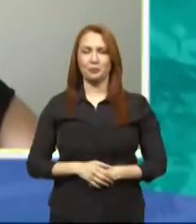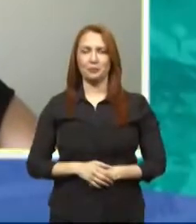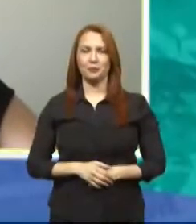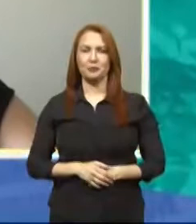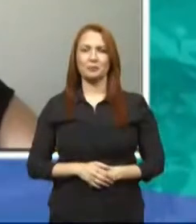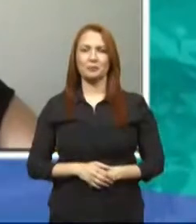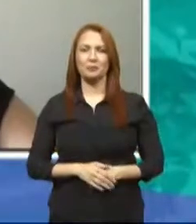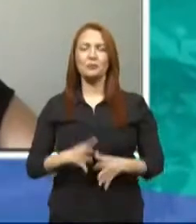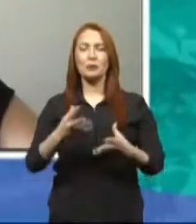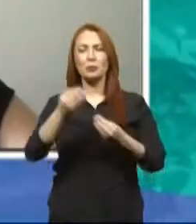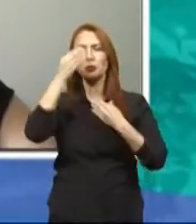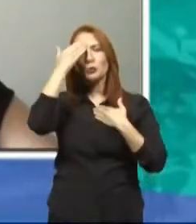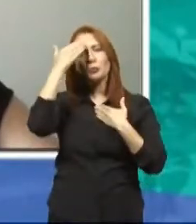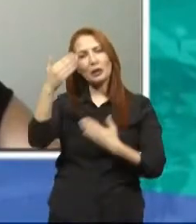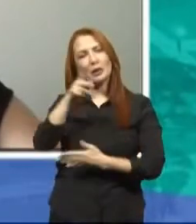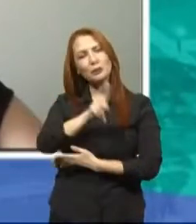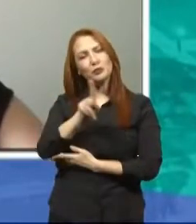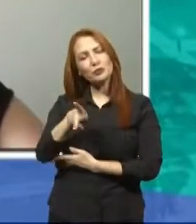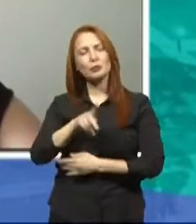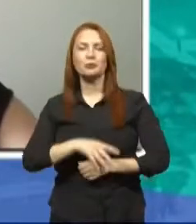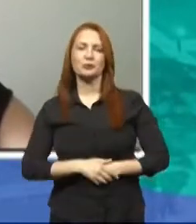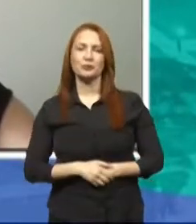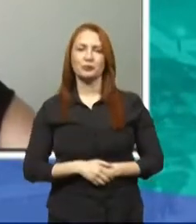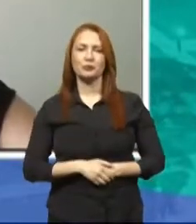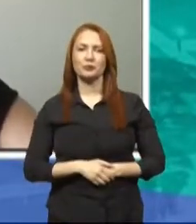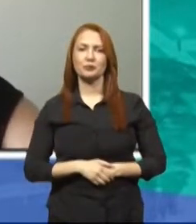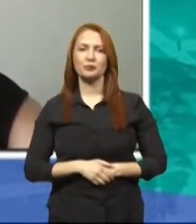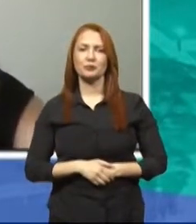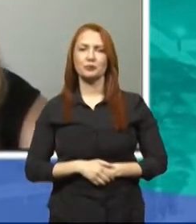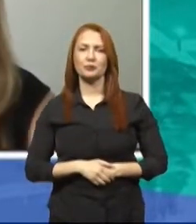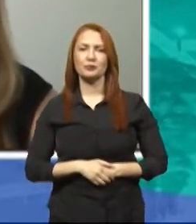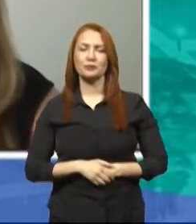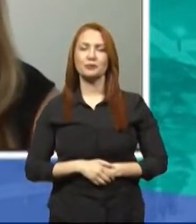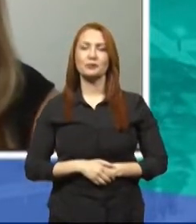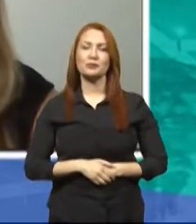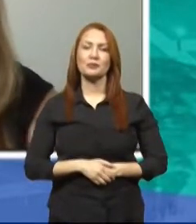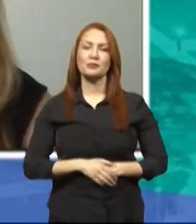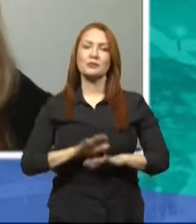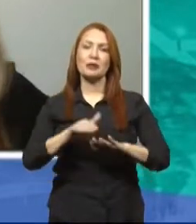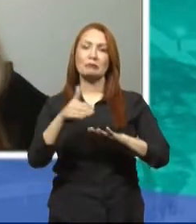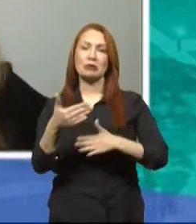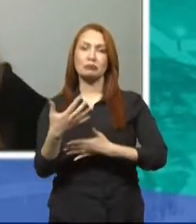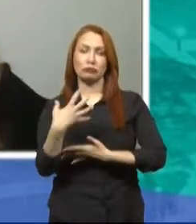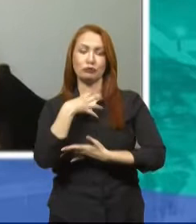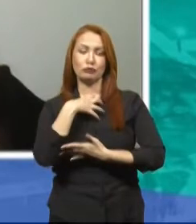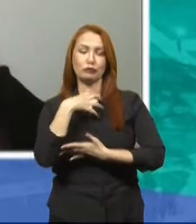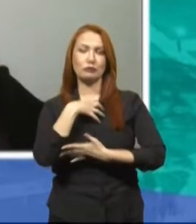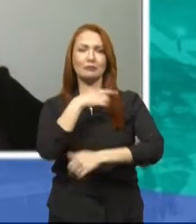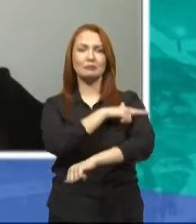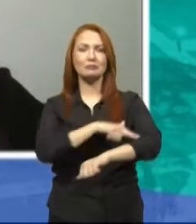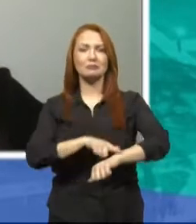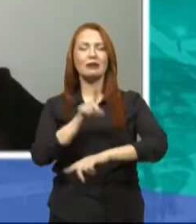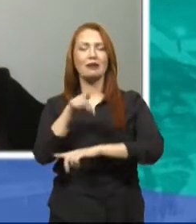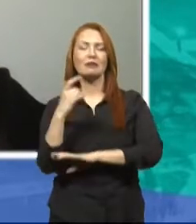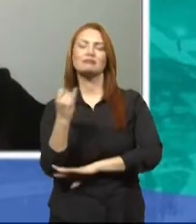Muito obrigado, professora Rosa. Realmente, eu acho que esse tema da educação ele é fundamental.